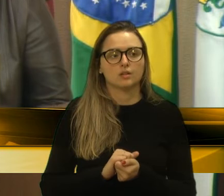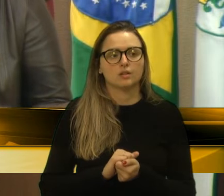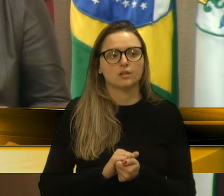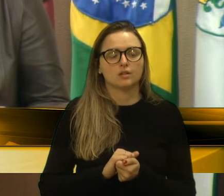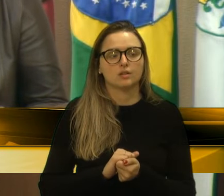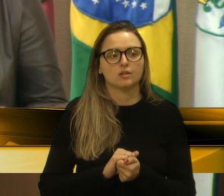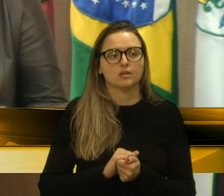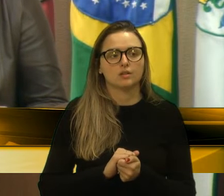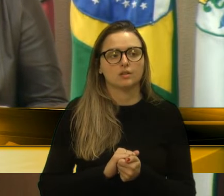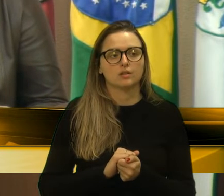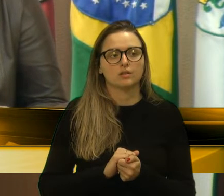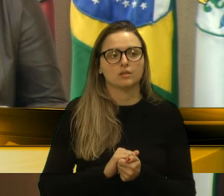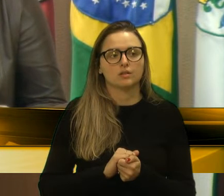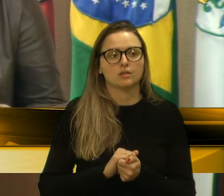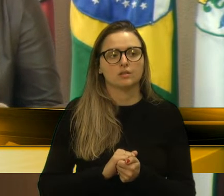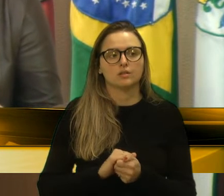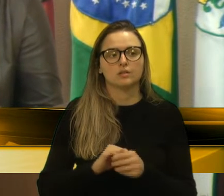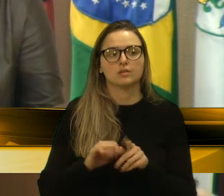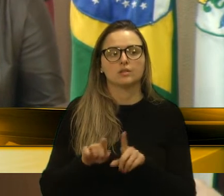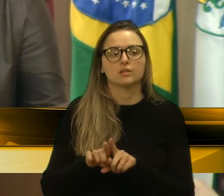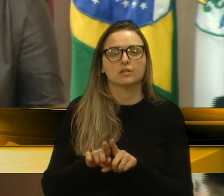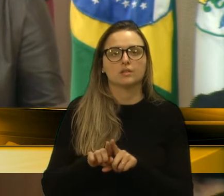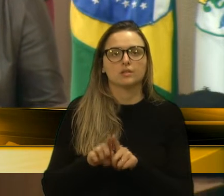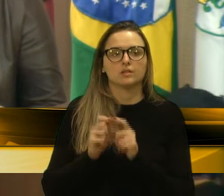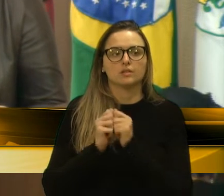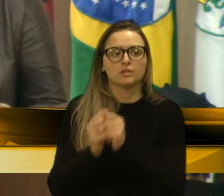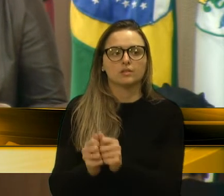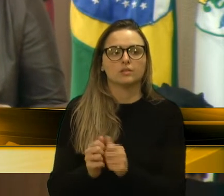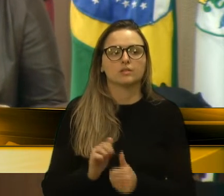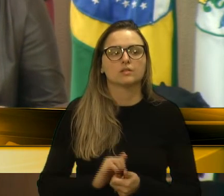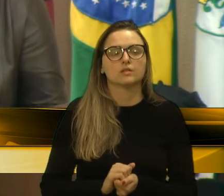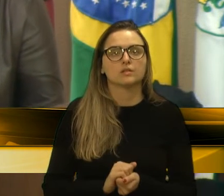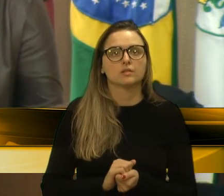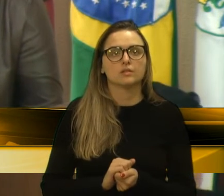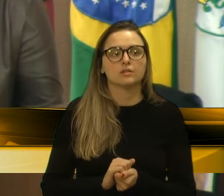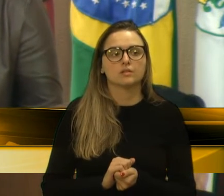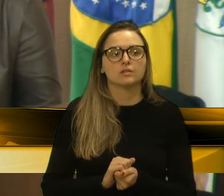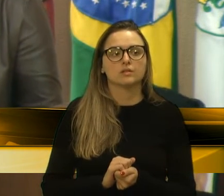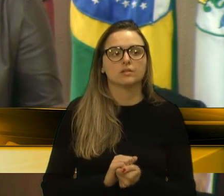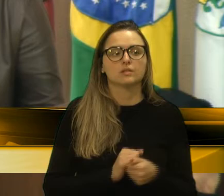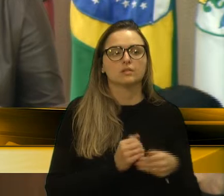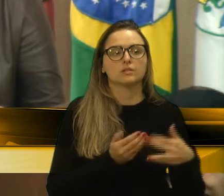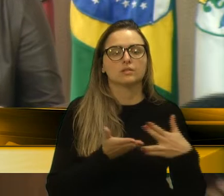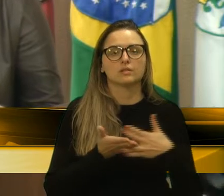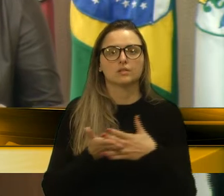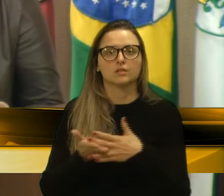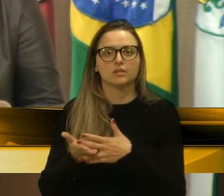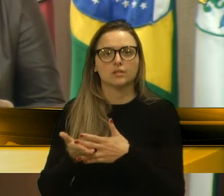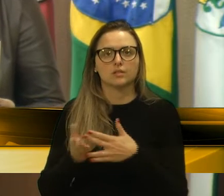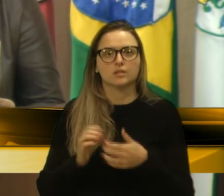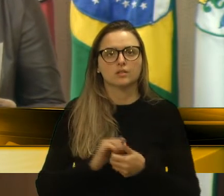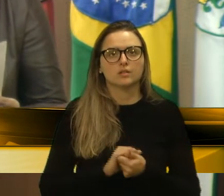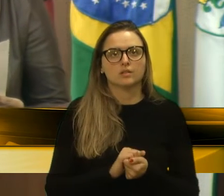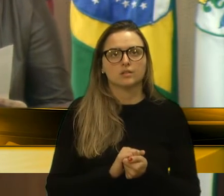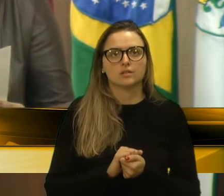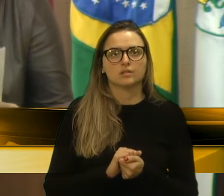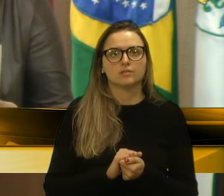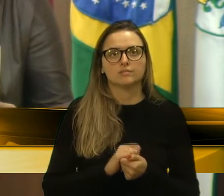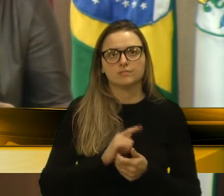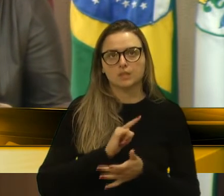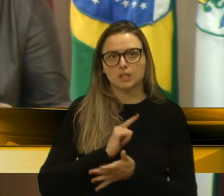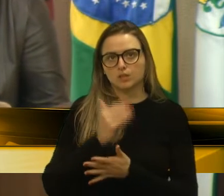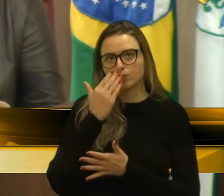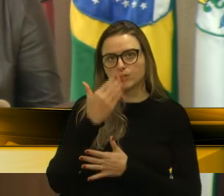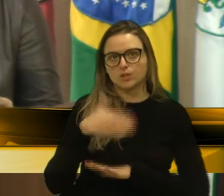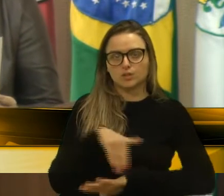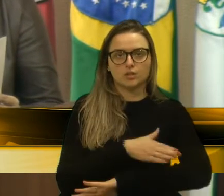então, que ocorra na Marquês do Herval, esquina com a Sinimbu, com frente para a Avenida